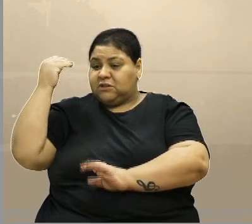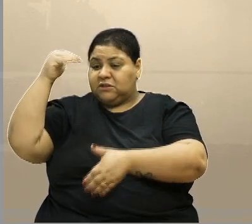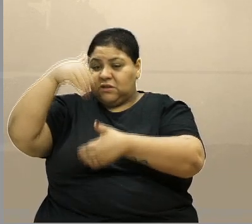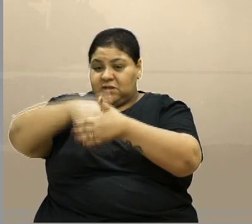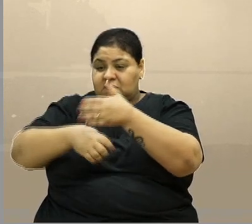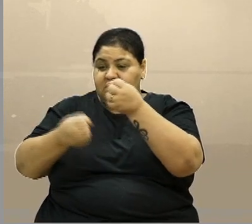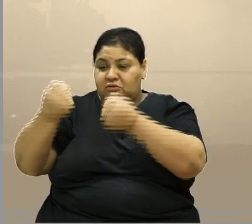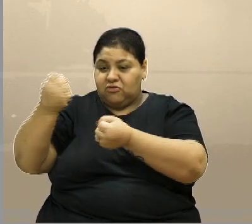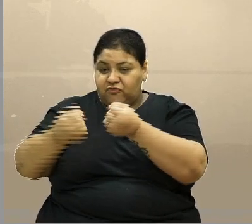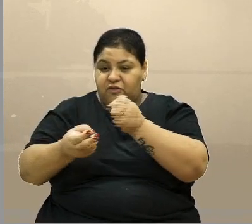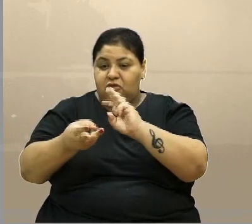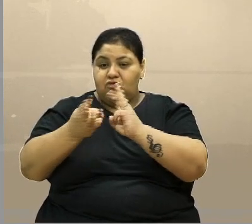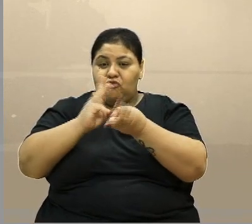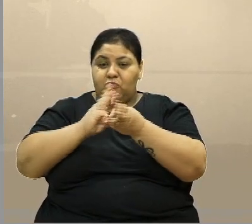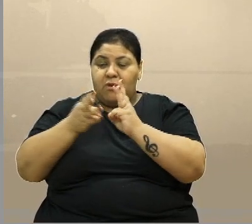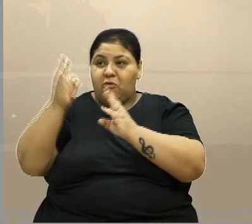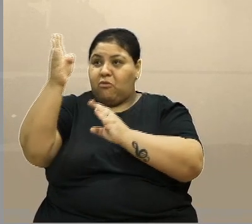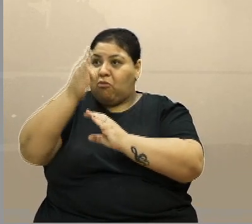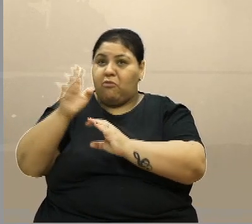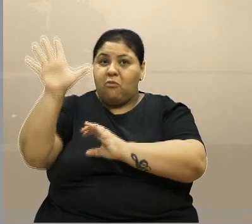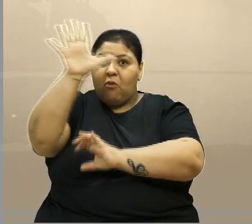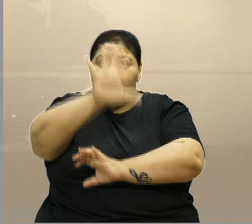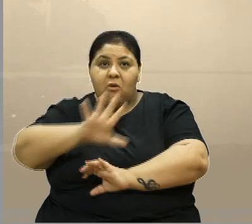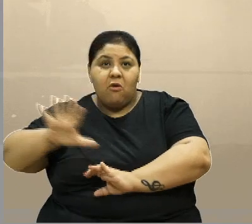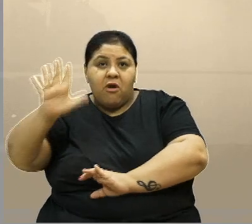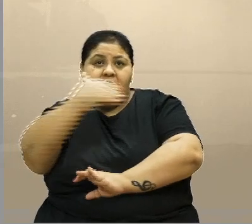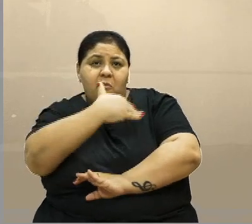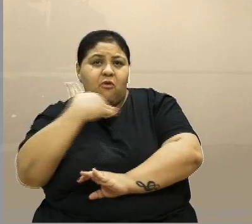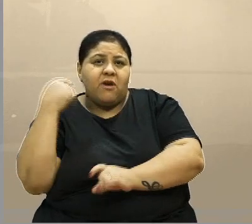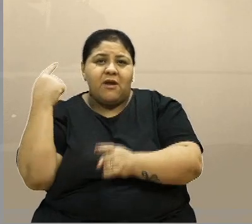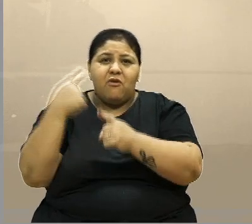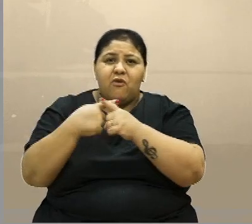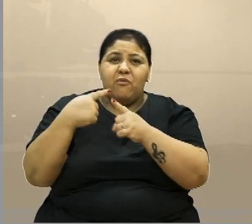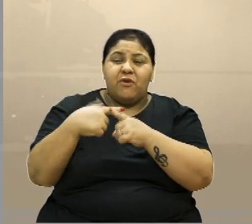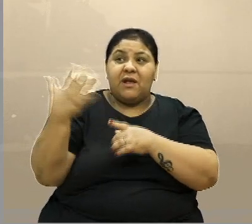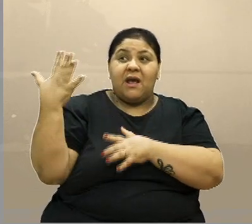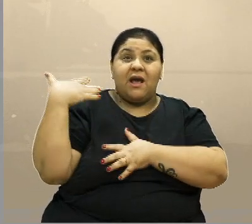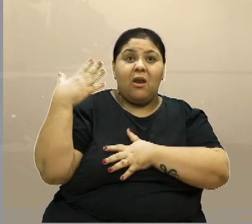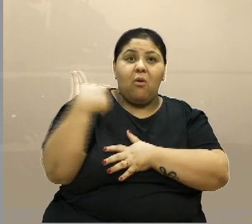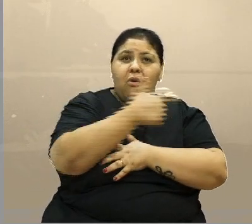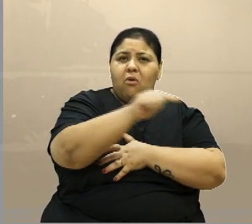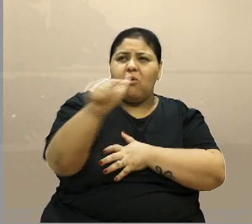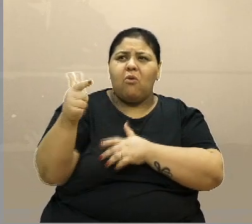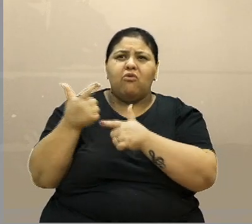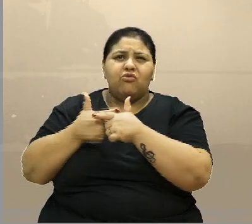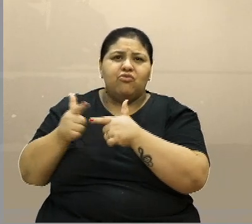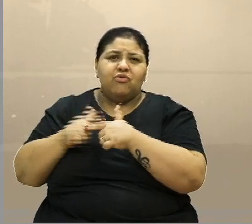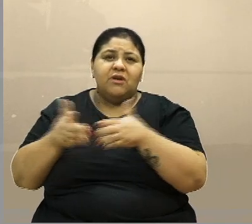dentro de vans, no Brasil inteiro, e morriam por causa do calor ou por causa de outras situações,